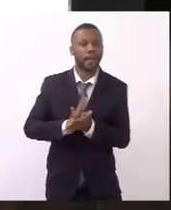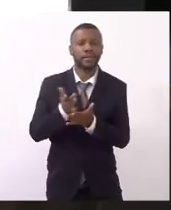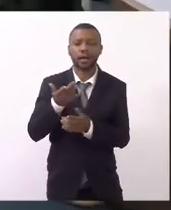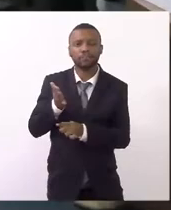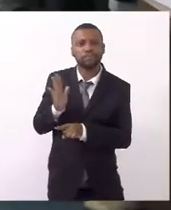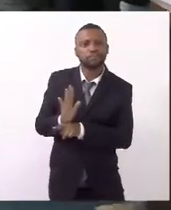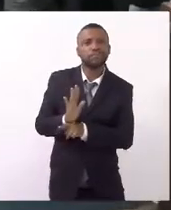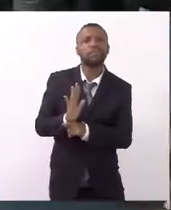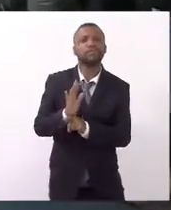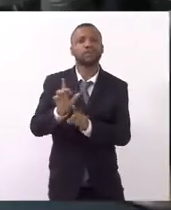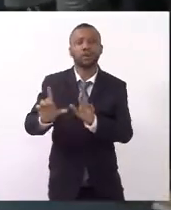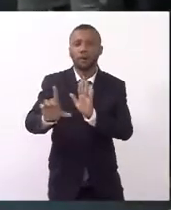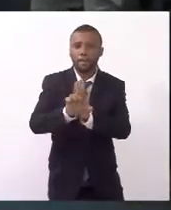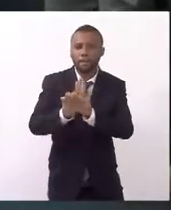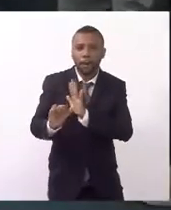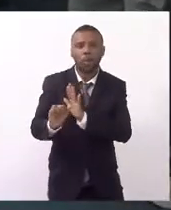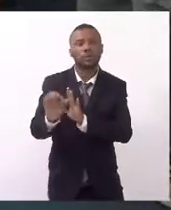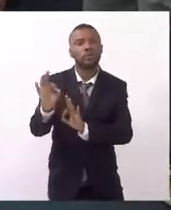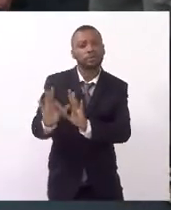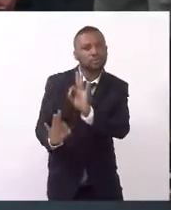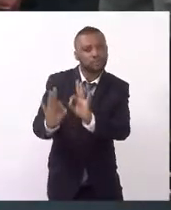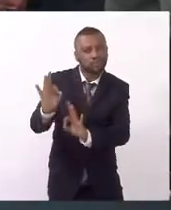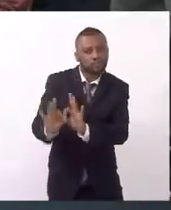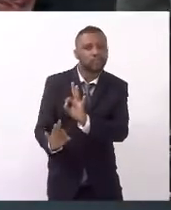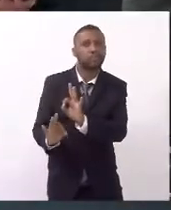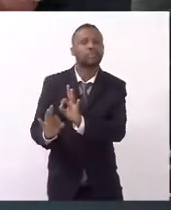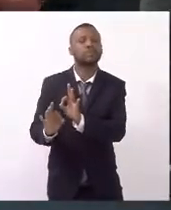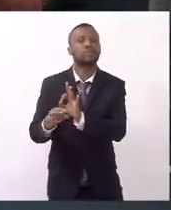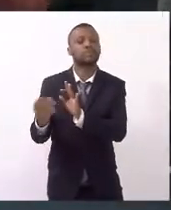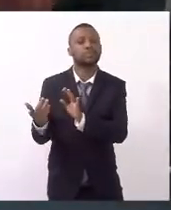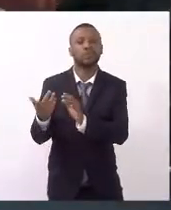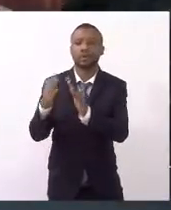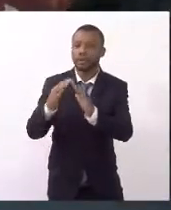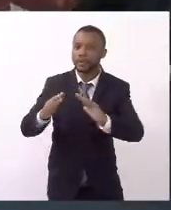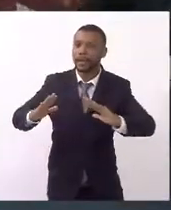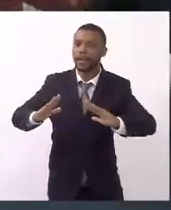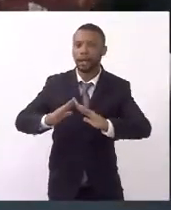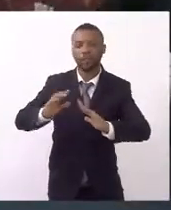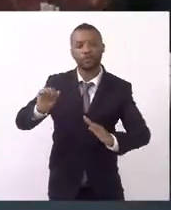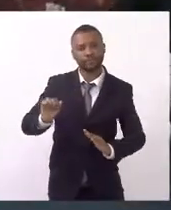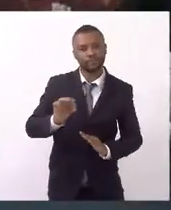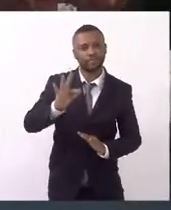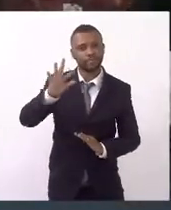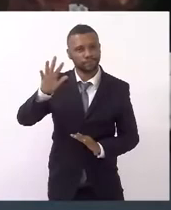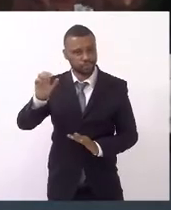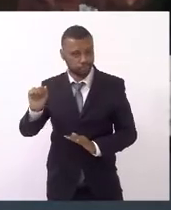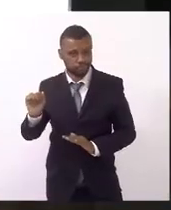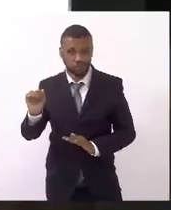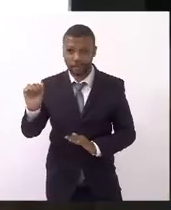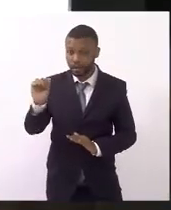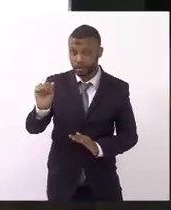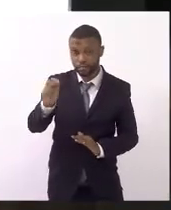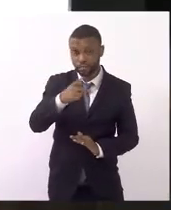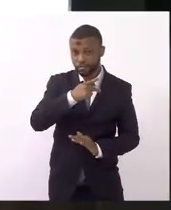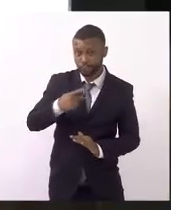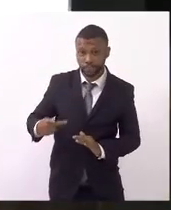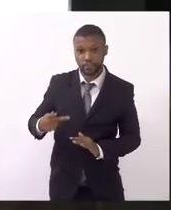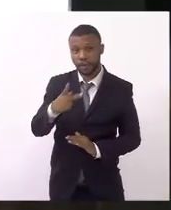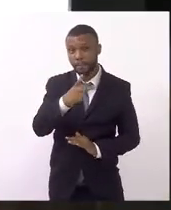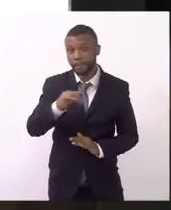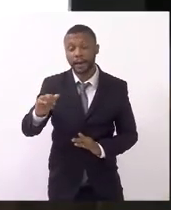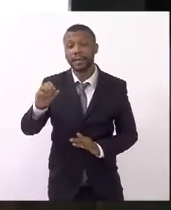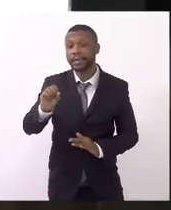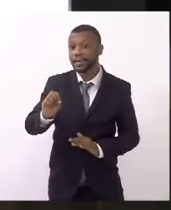legalização e no mapeamento dos terreiros de matriz africana Associação tem como presidente faz